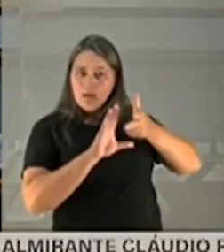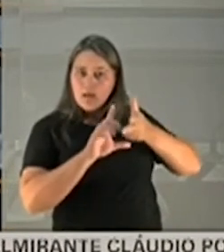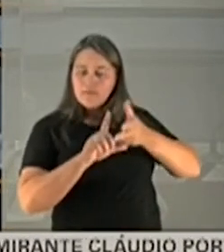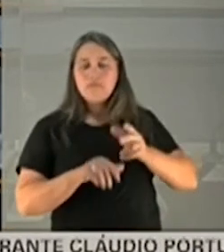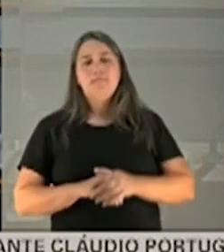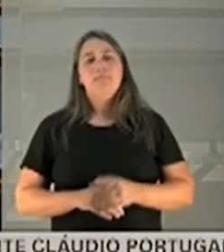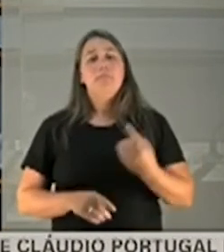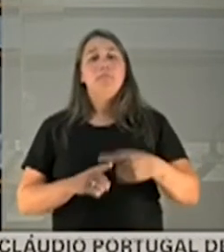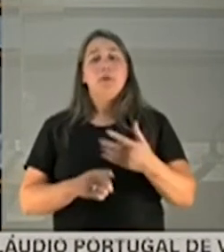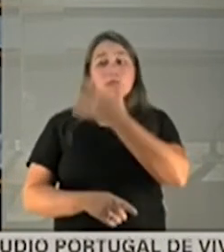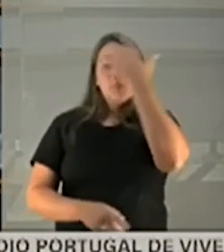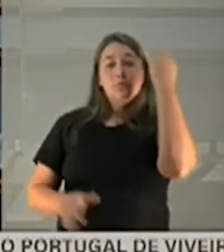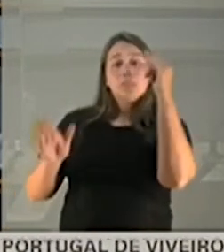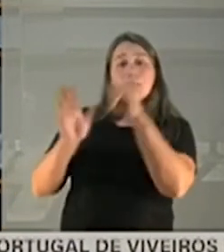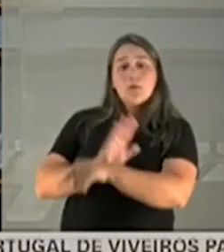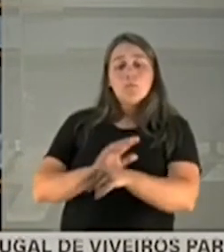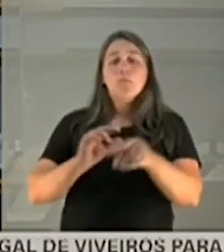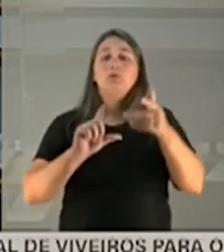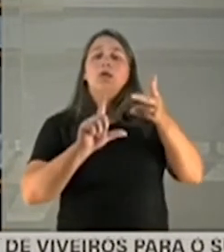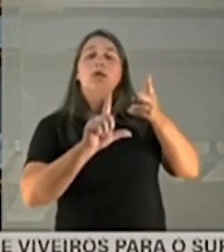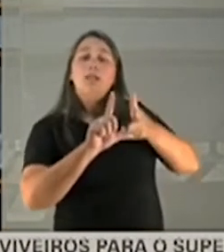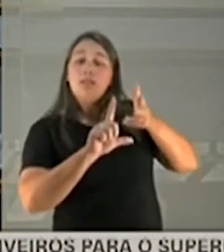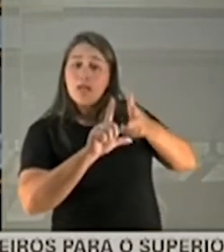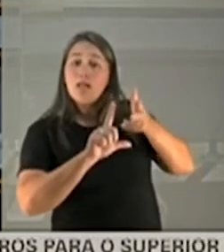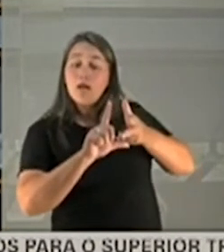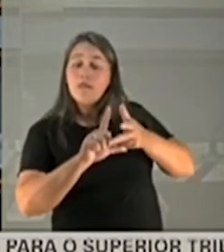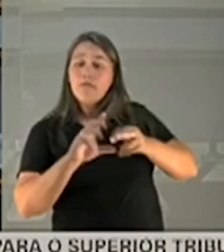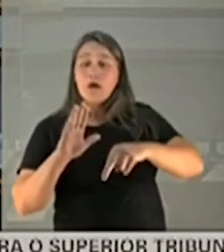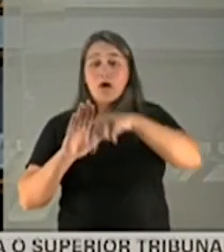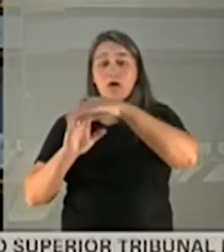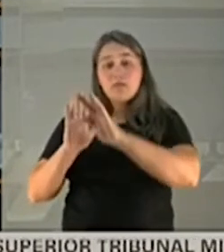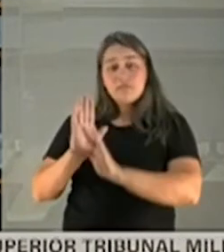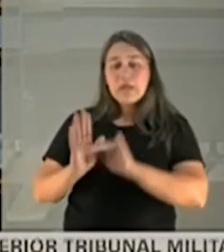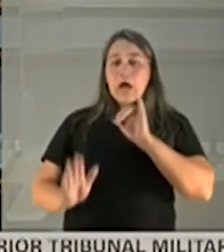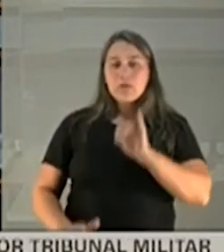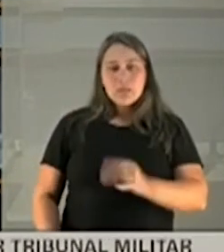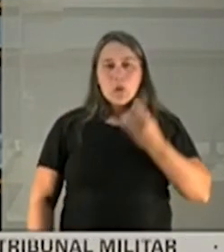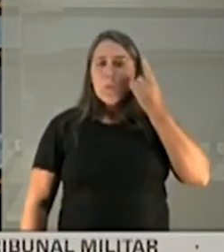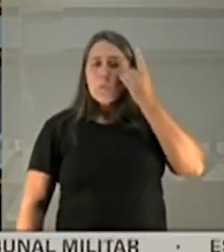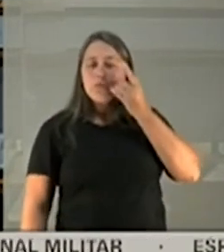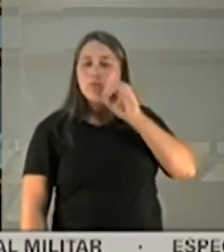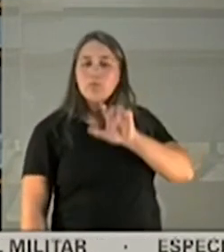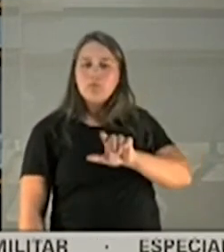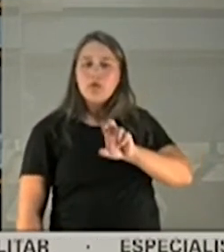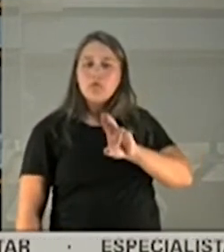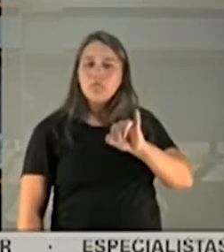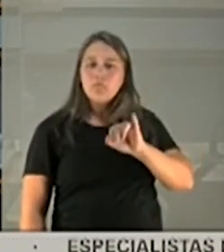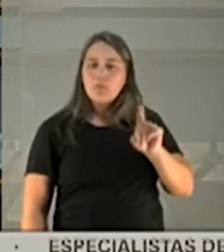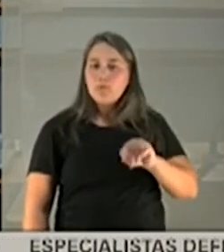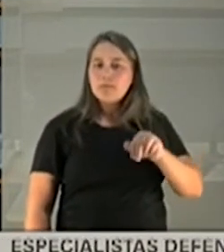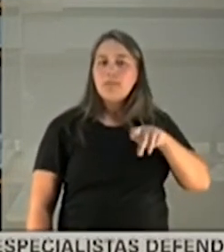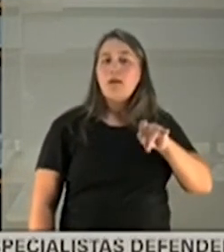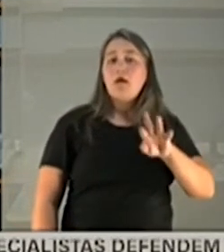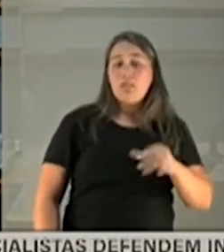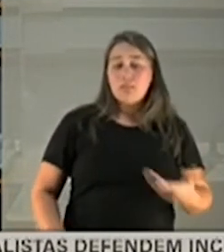Que as pessoas perguntem na live dele sobre o invoice, se realmente o deputado Luiz Miranda, porque senão nós vamos